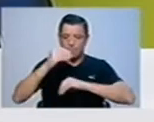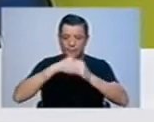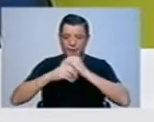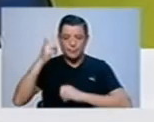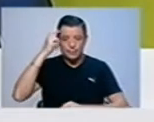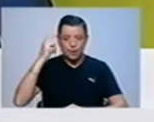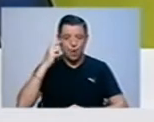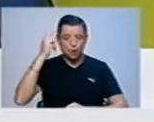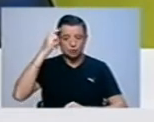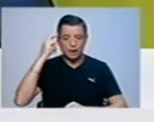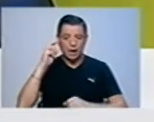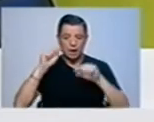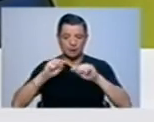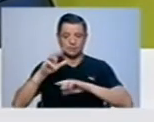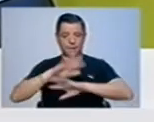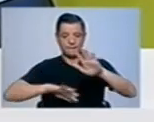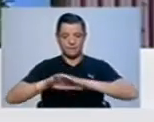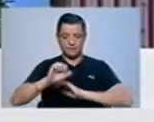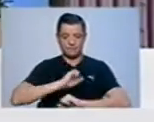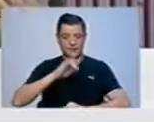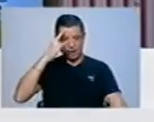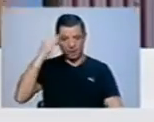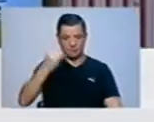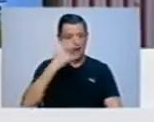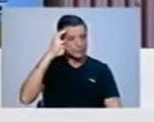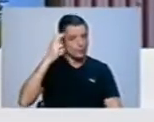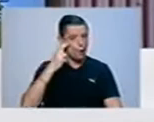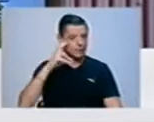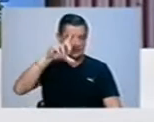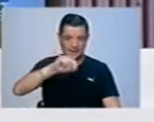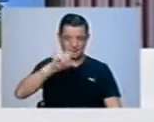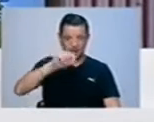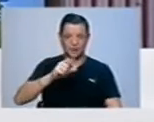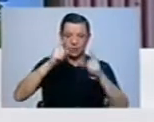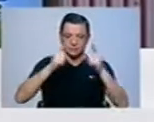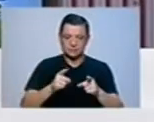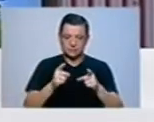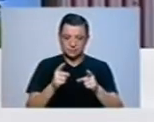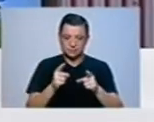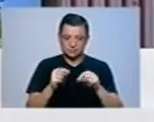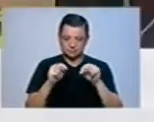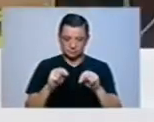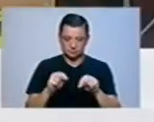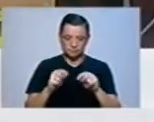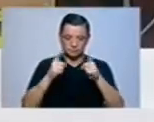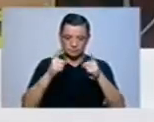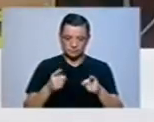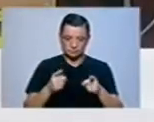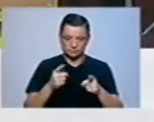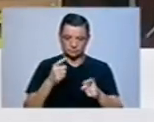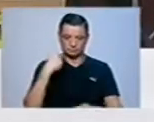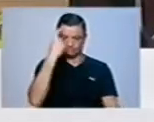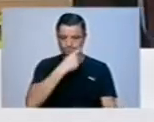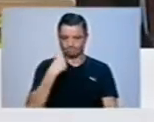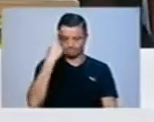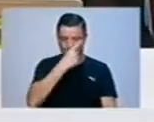biológicas. Então eu estou agora fazendo as minhas dicas mais biológicas também. Onde é que vamos começar então hoje? É verdade. Hoje nós vamos começar pelo rosto.